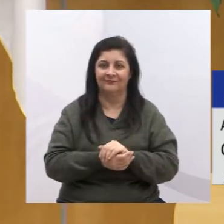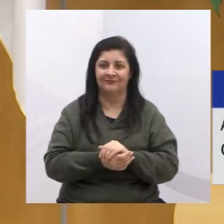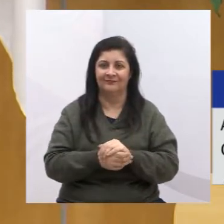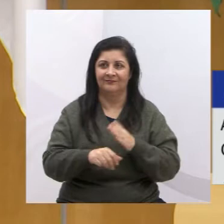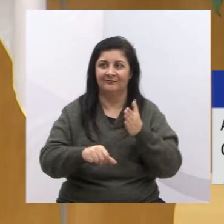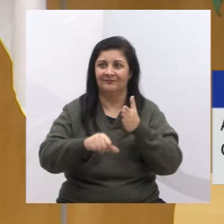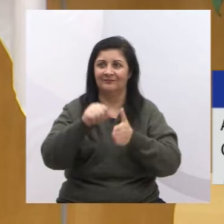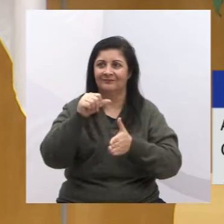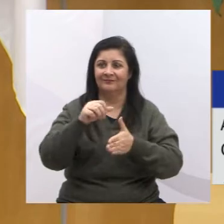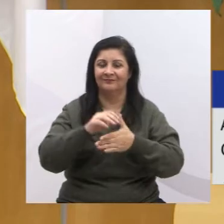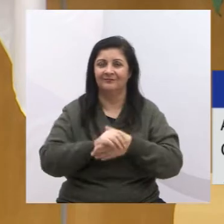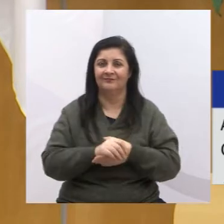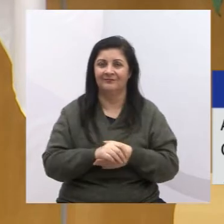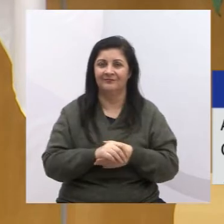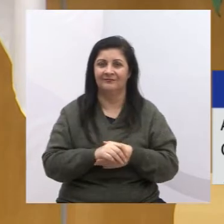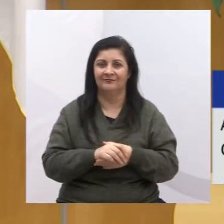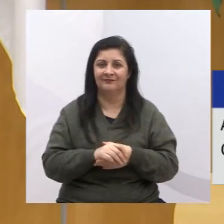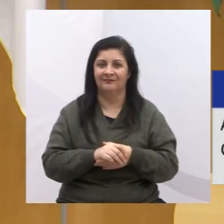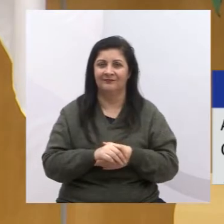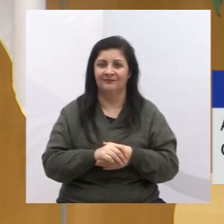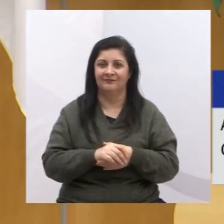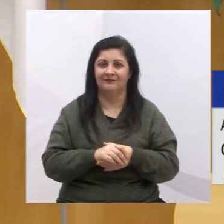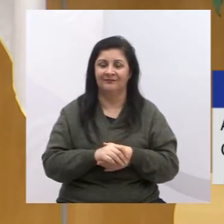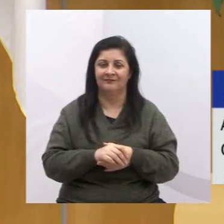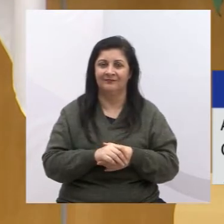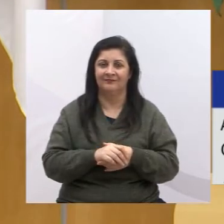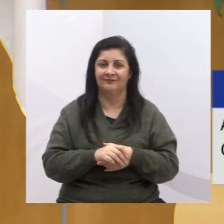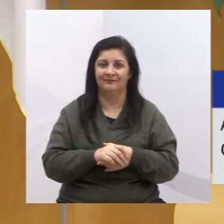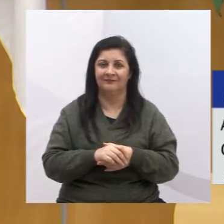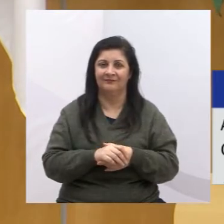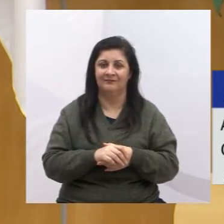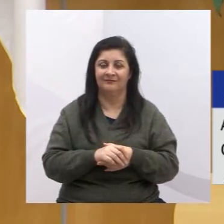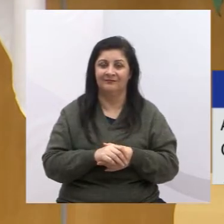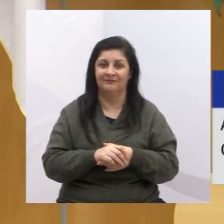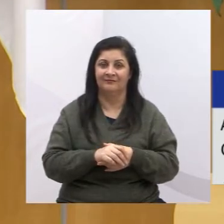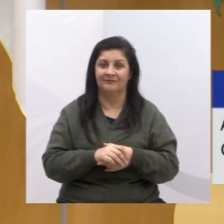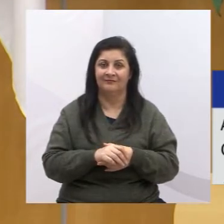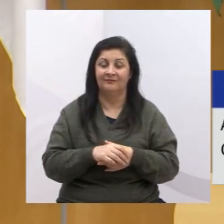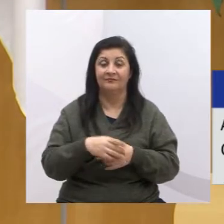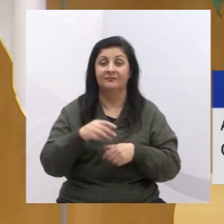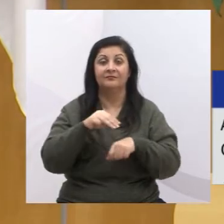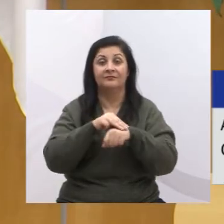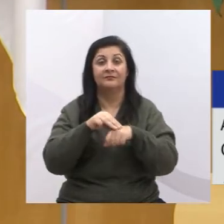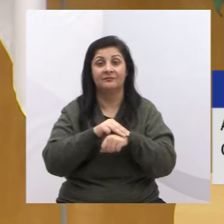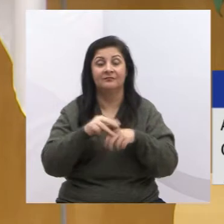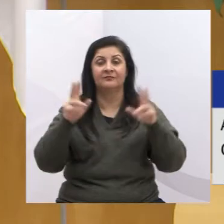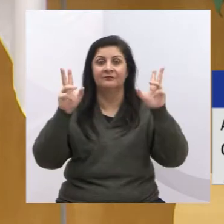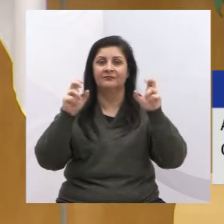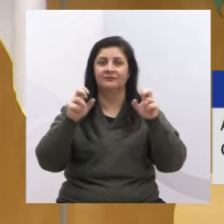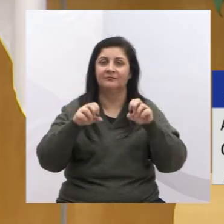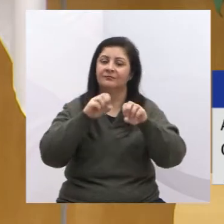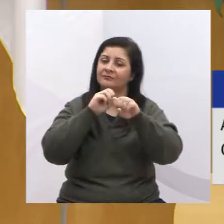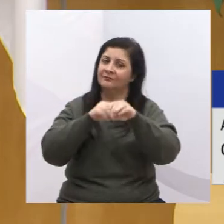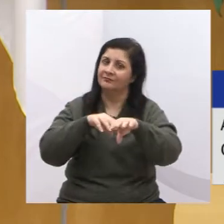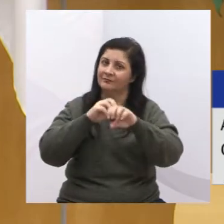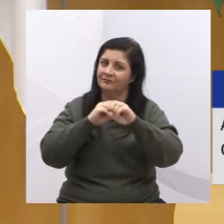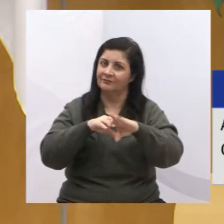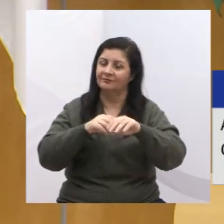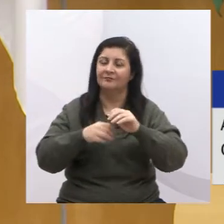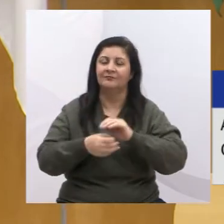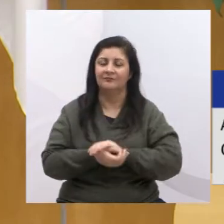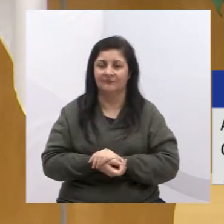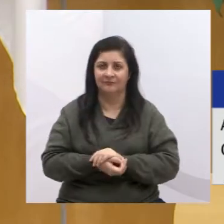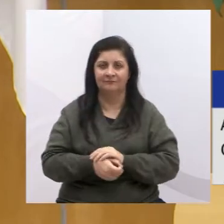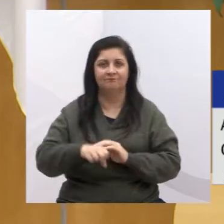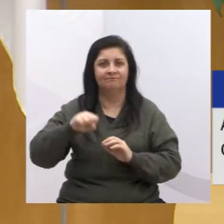primeiro, a gente tem que colocar em pauta a questão educacional. Se a